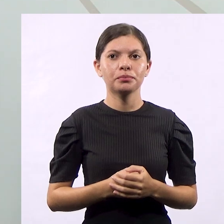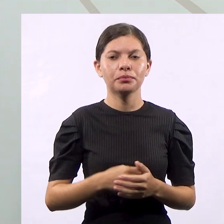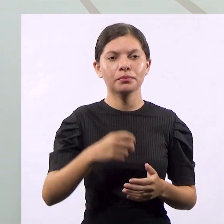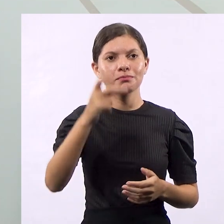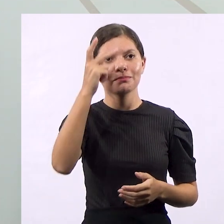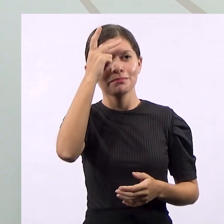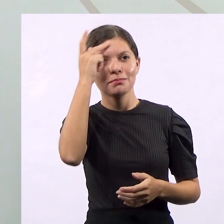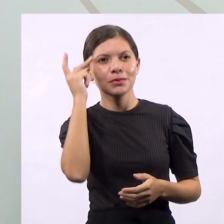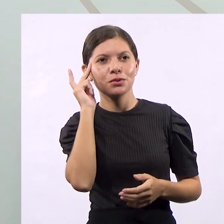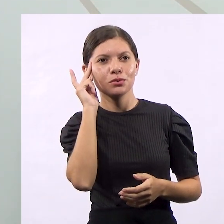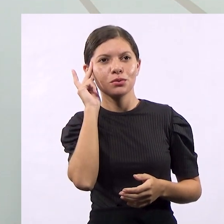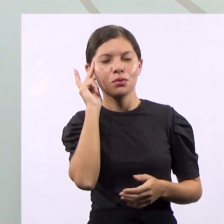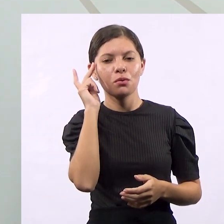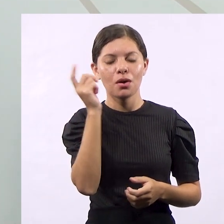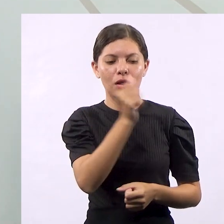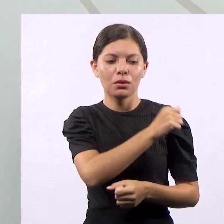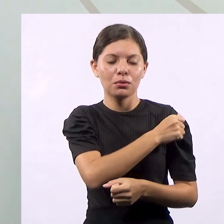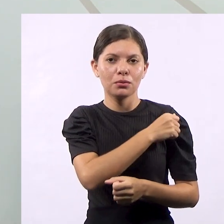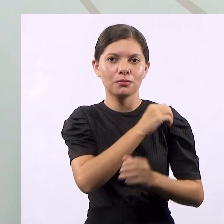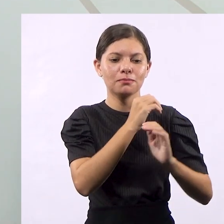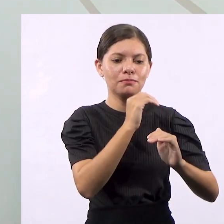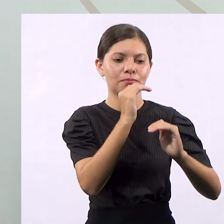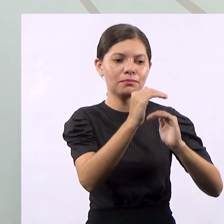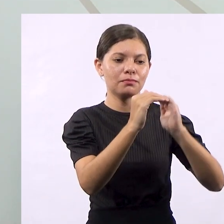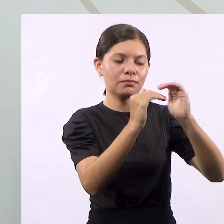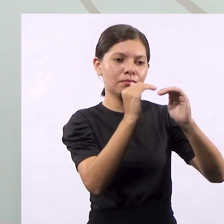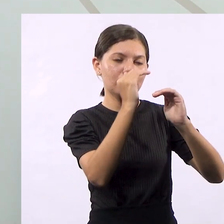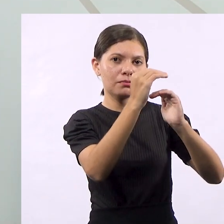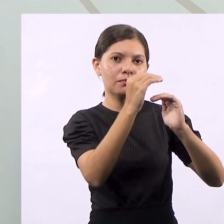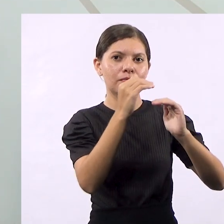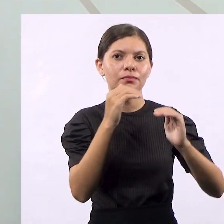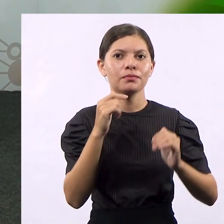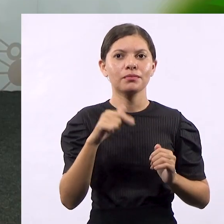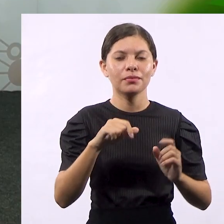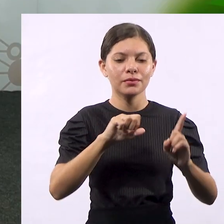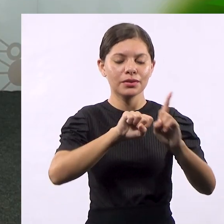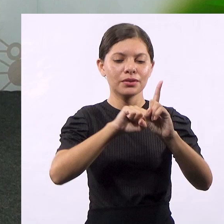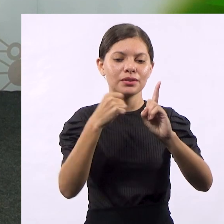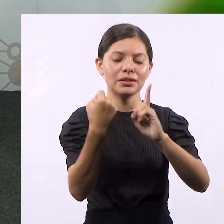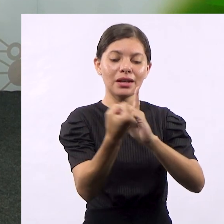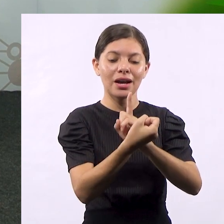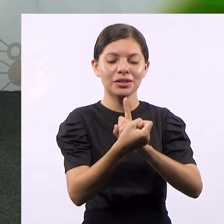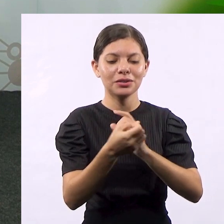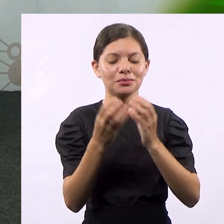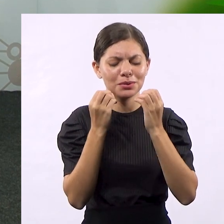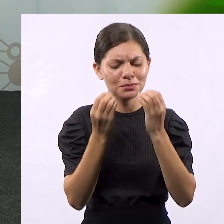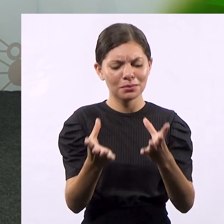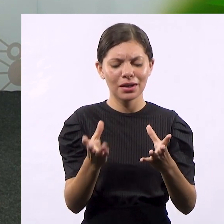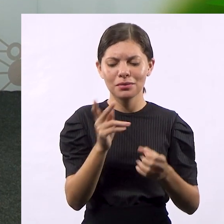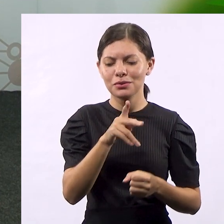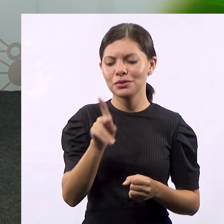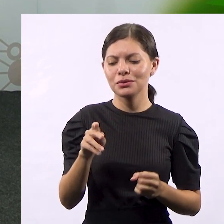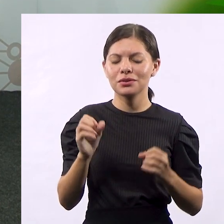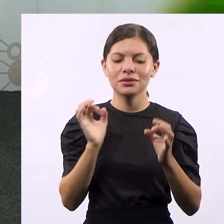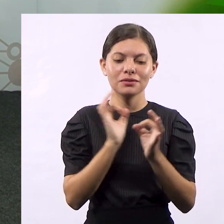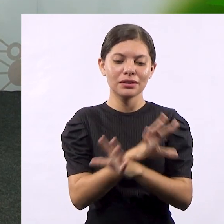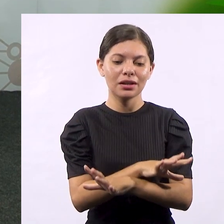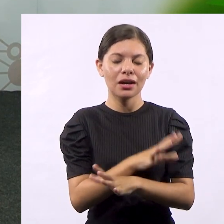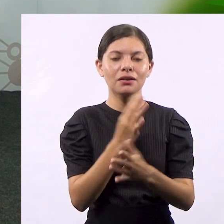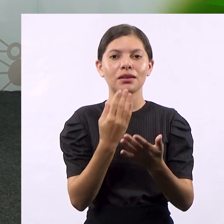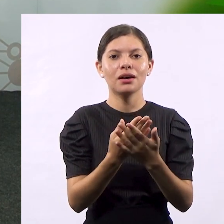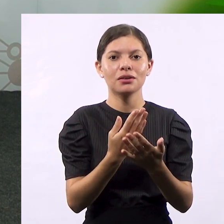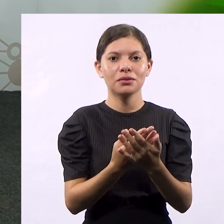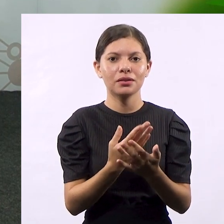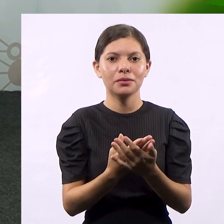se desenvolva plenamente em uma sociedade. Muito bem, professores. Estamos chegando ao final